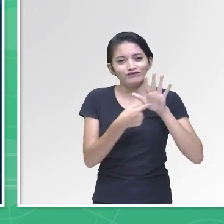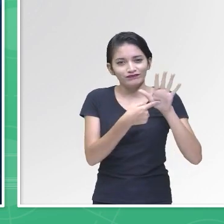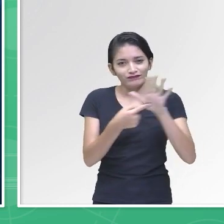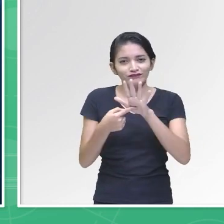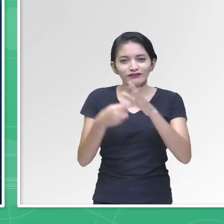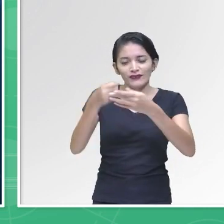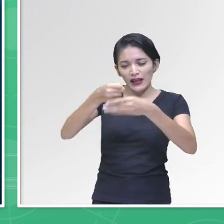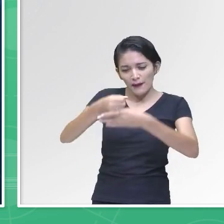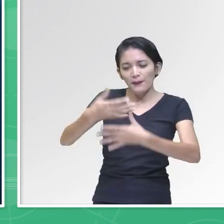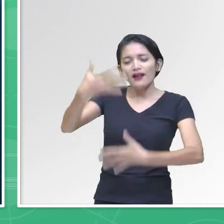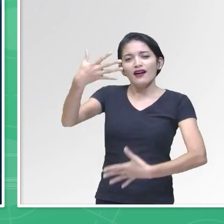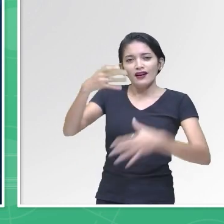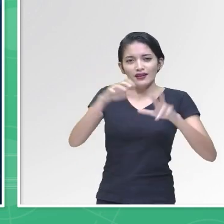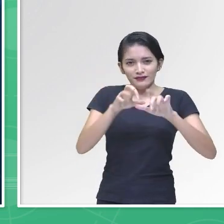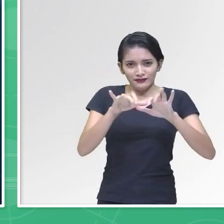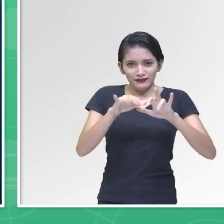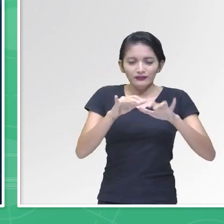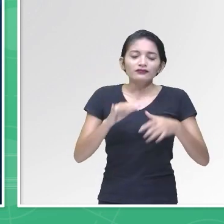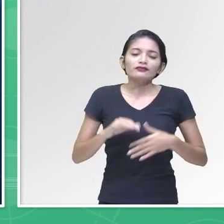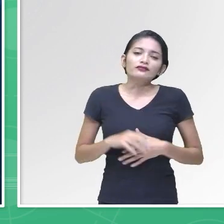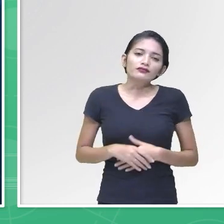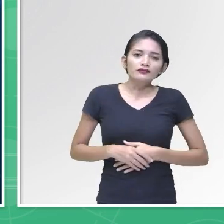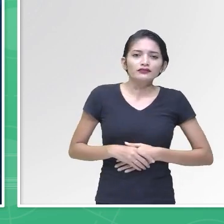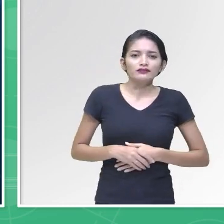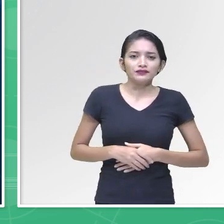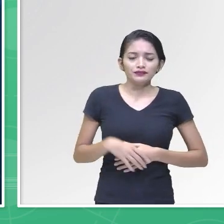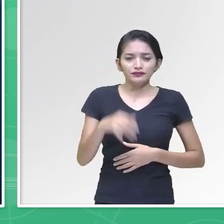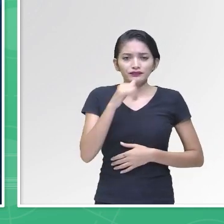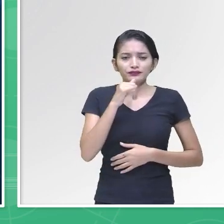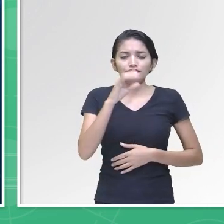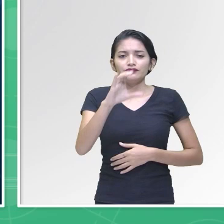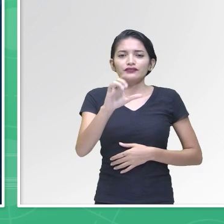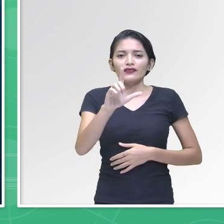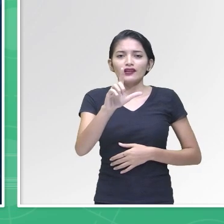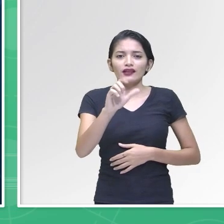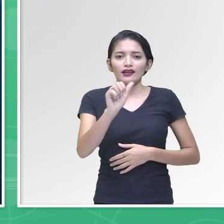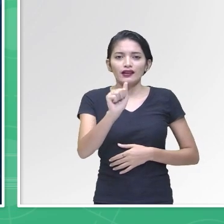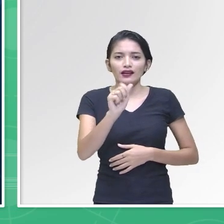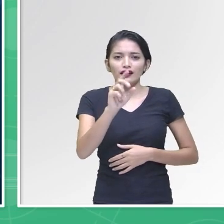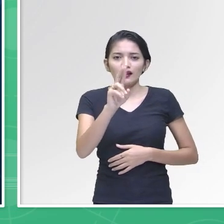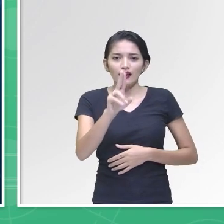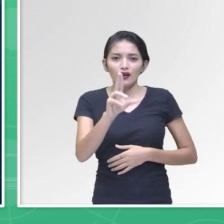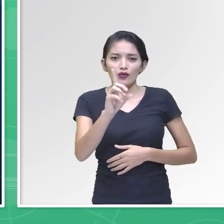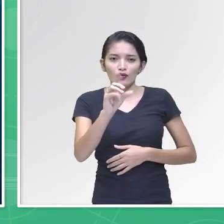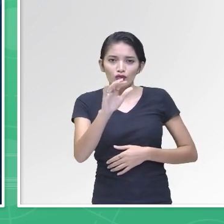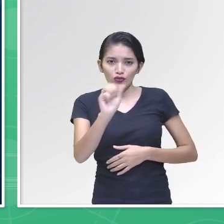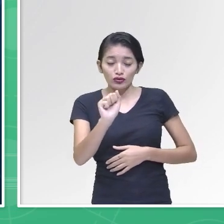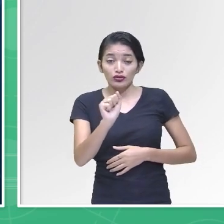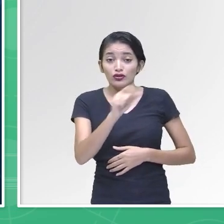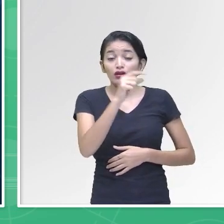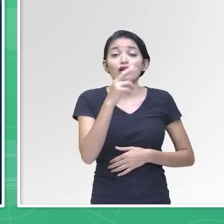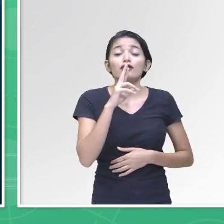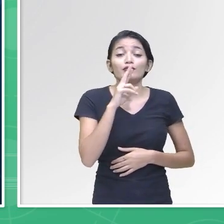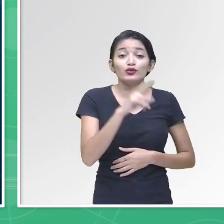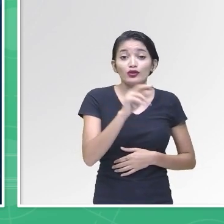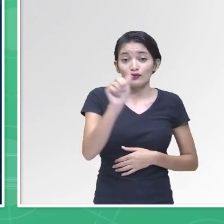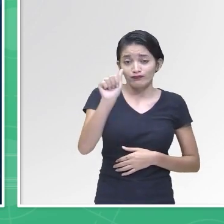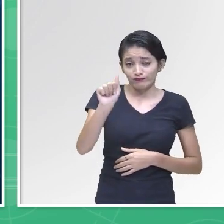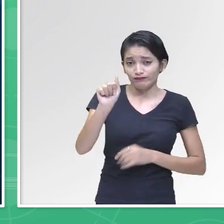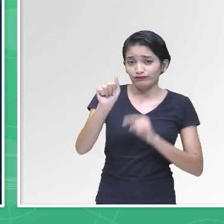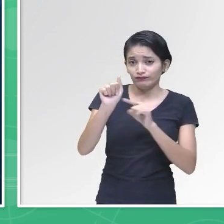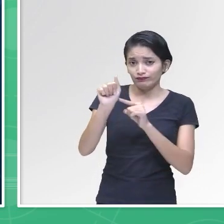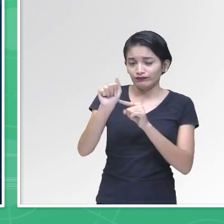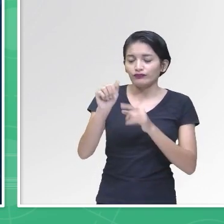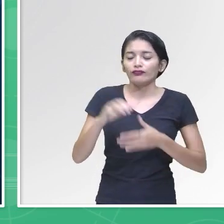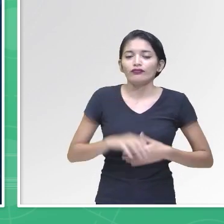em nosso chat. Por exemplo, a Cláudia, né? A Cláudia, ela marcou a letra A, né? Já